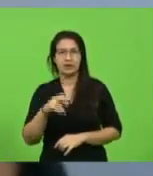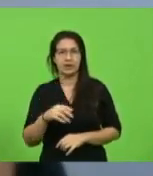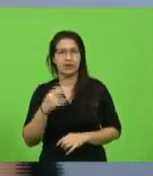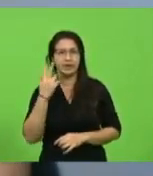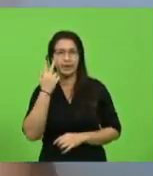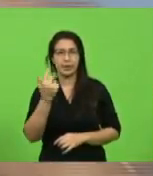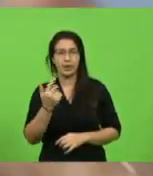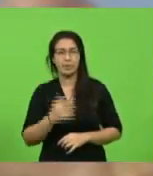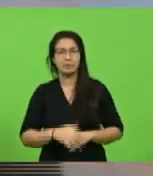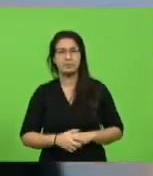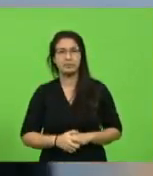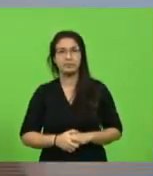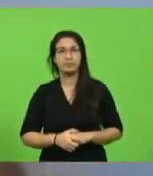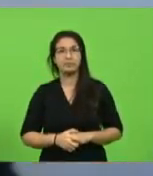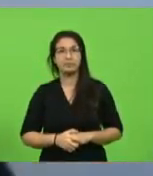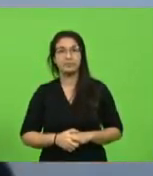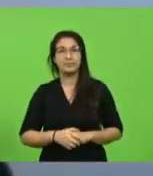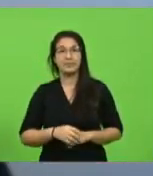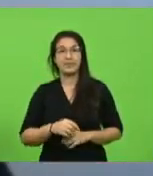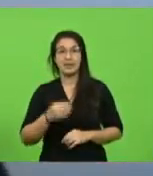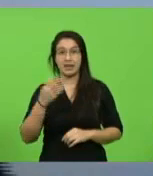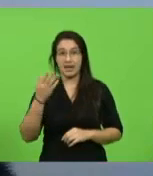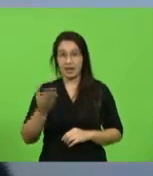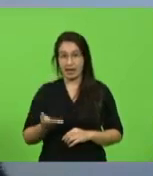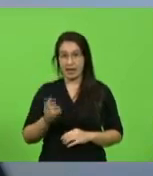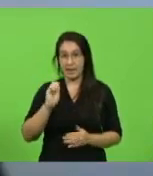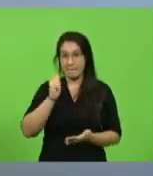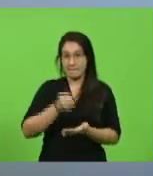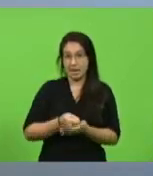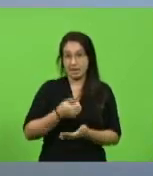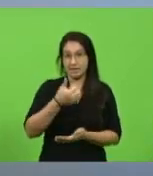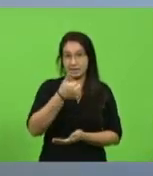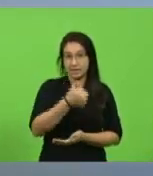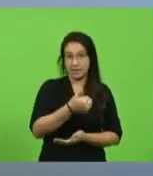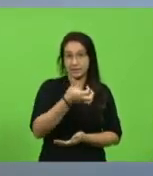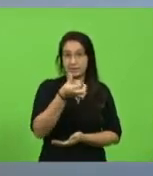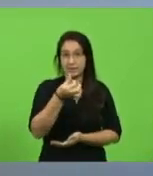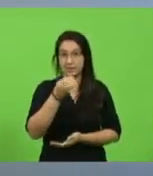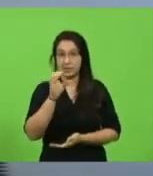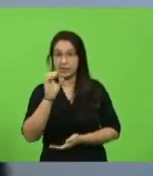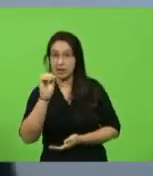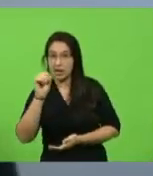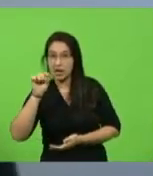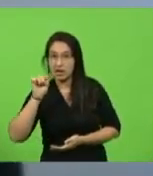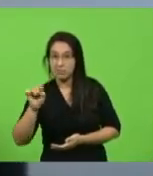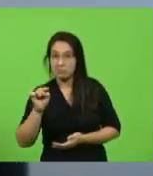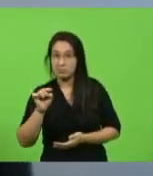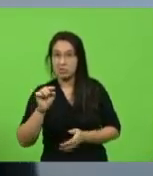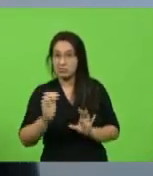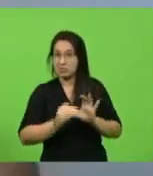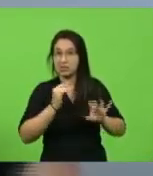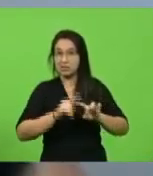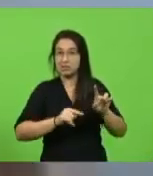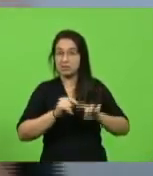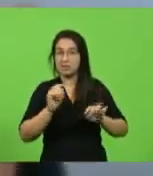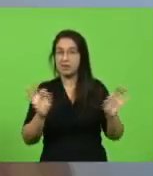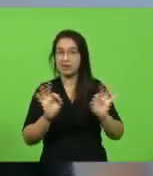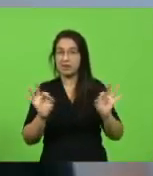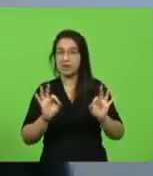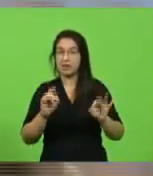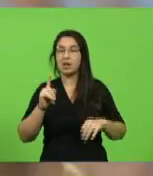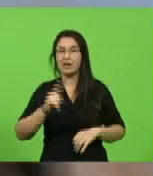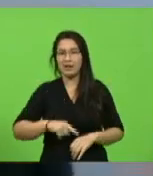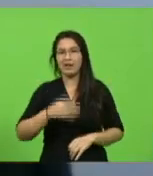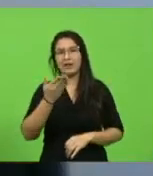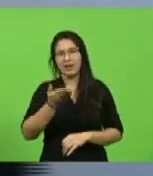Repito, quem paga 160 mil não recebe. Trata-se de uma confissão de que sabia